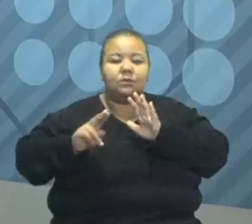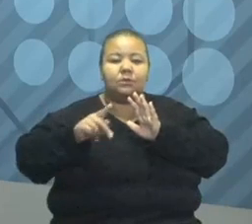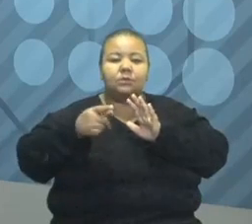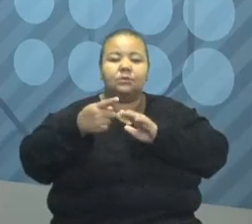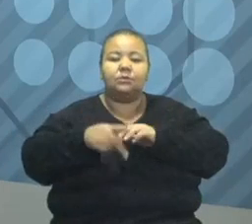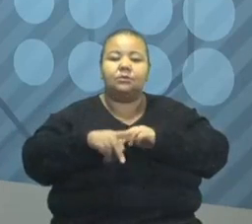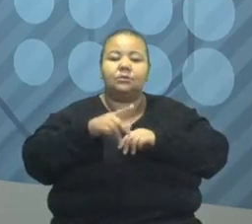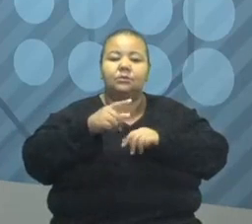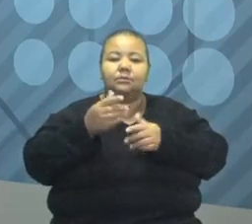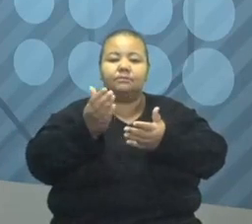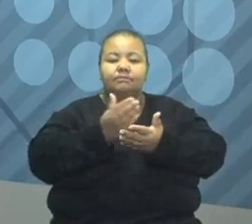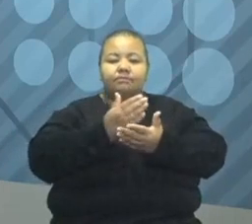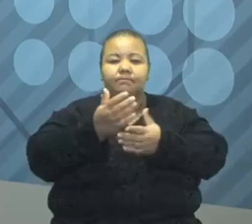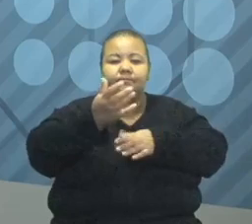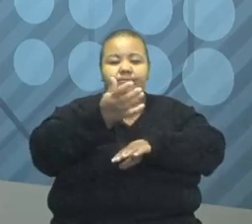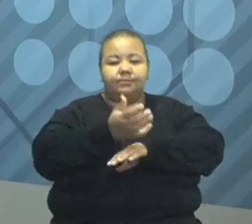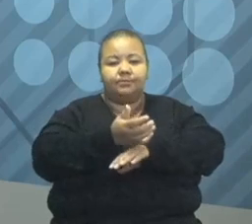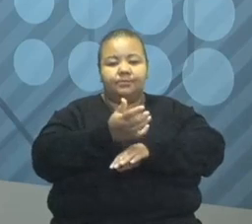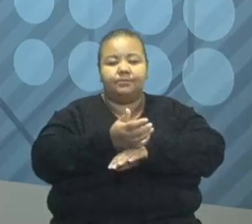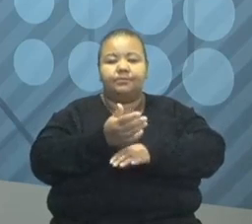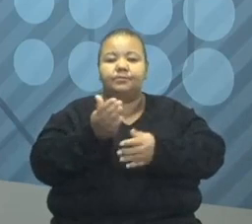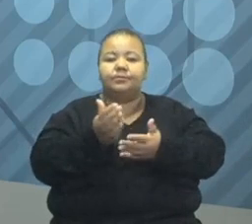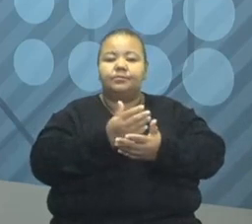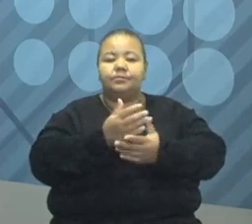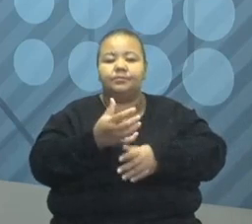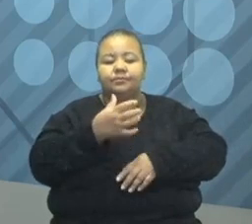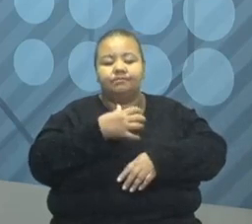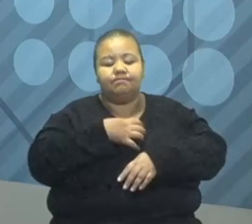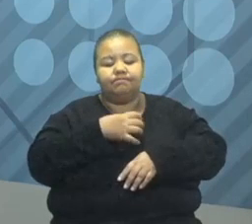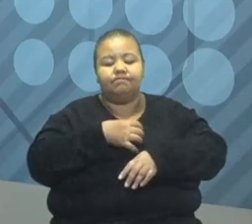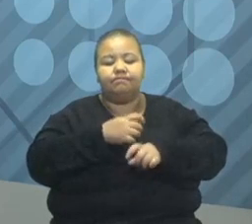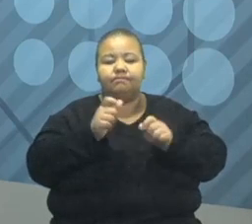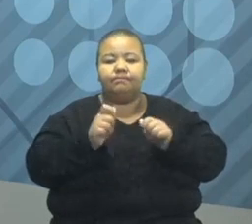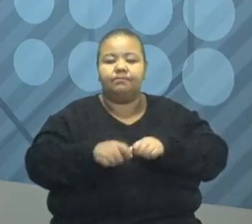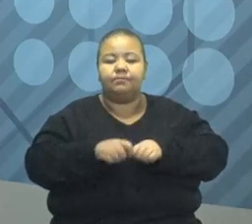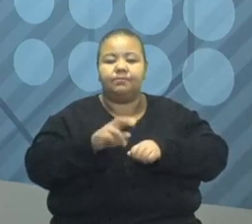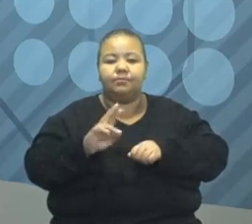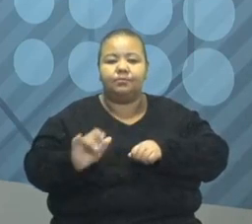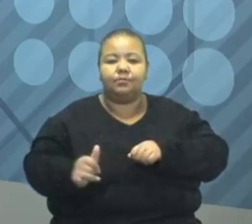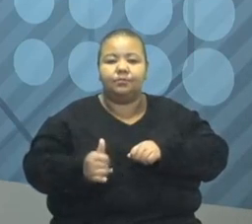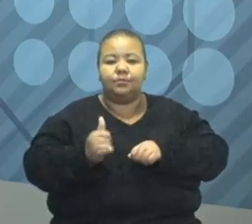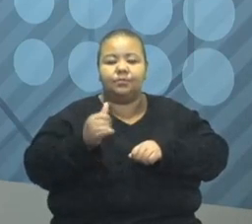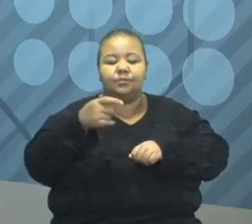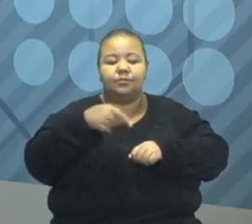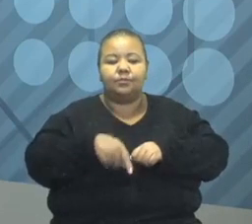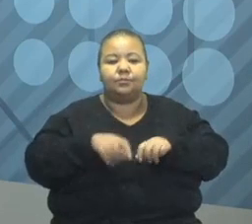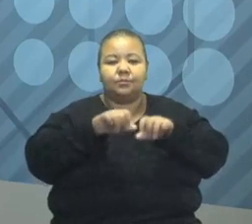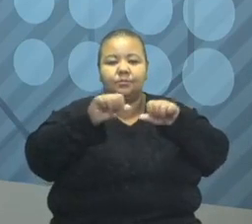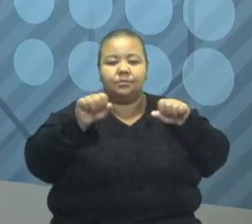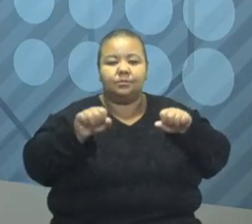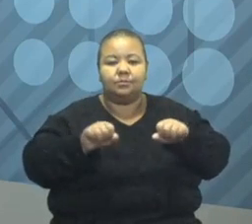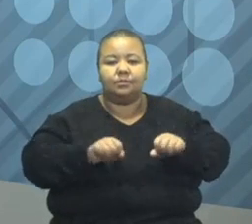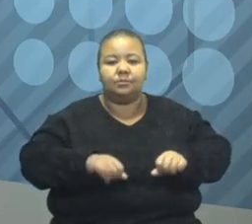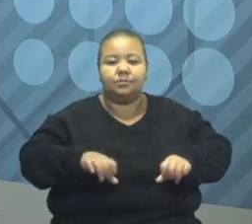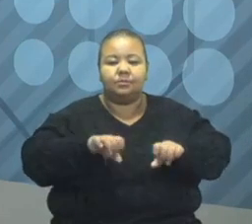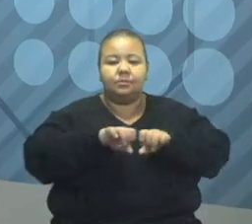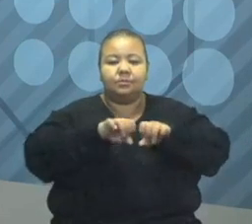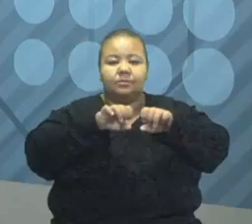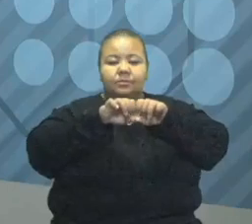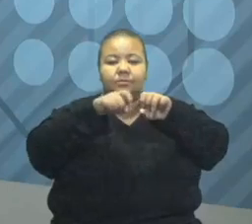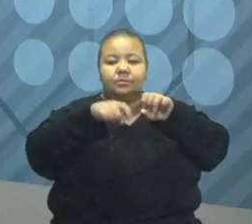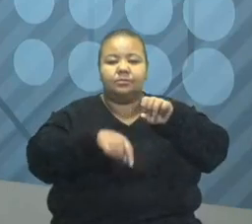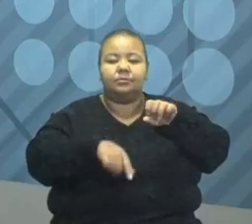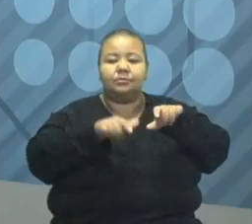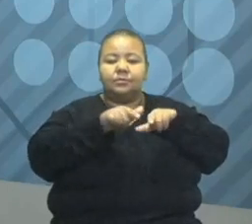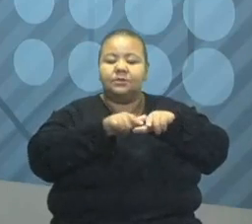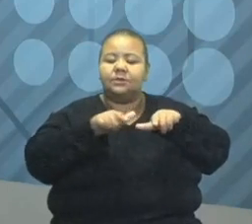do conhecimento. Então, em muitas situações, a gente pode acabar recorrendo a sistemas de equações lineares. Mas o que